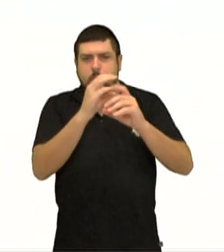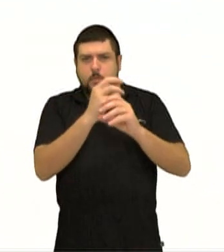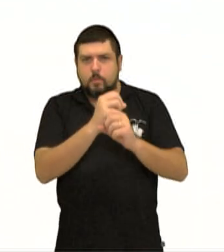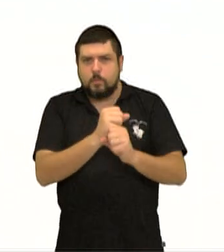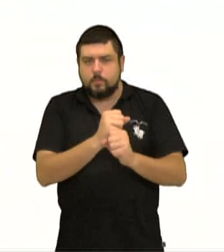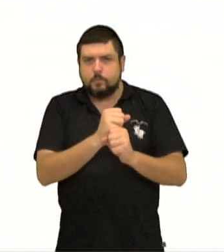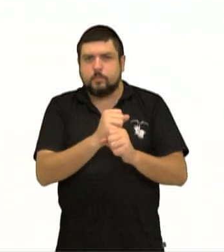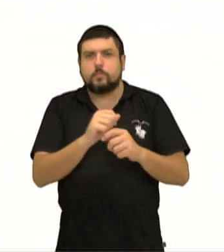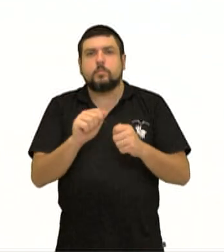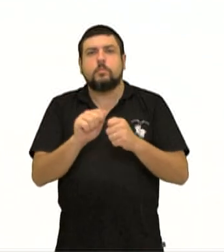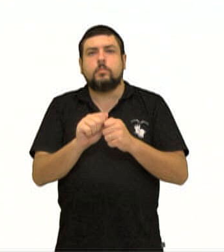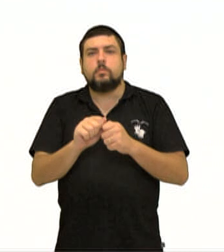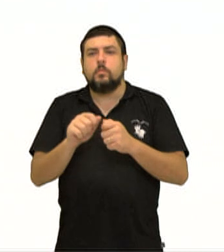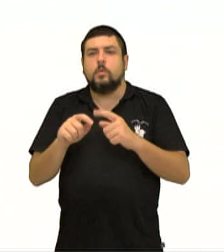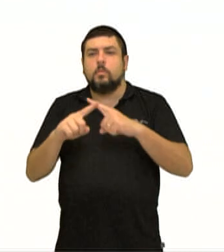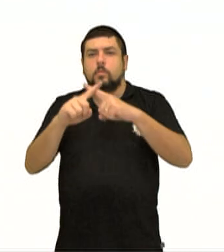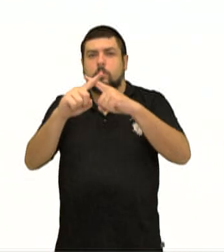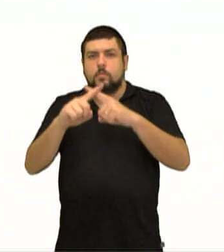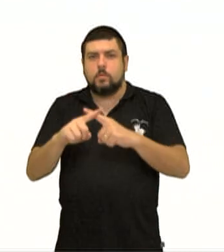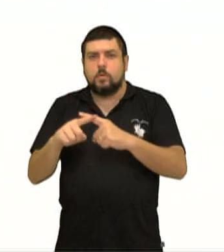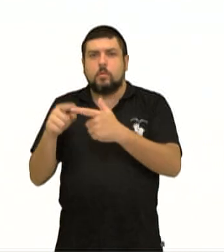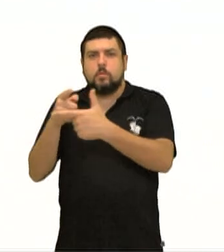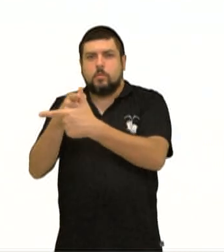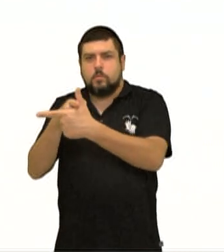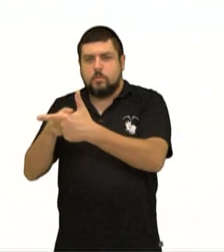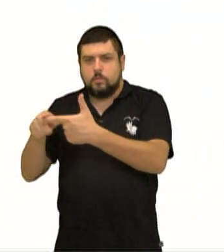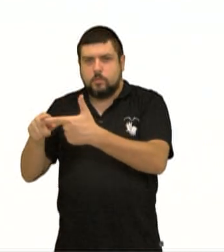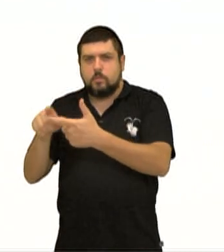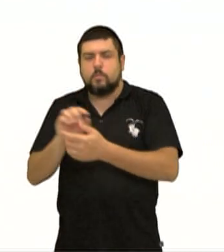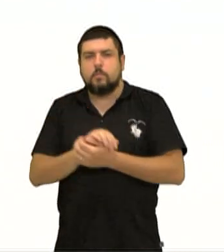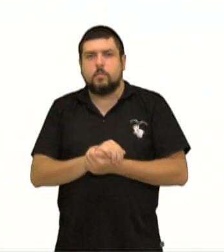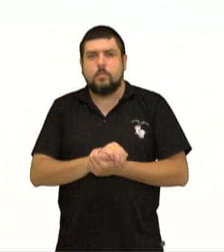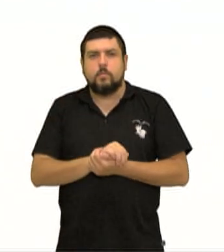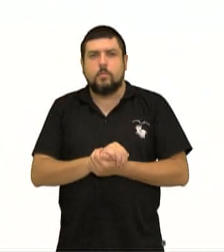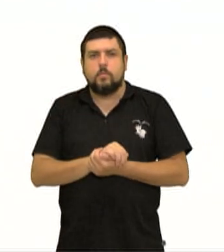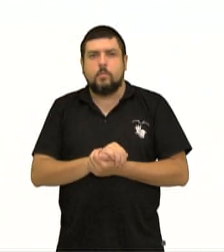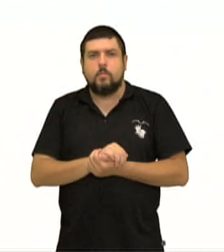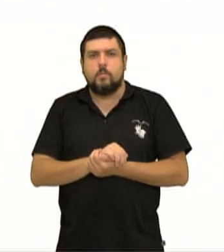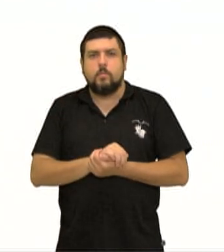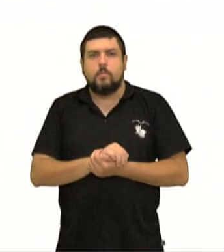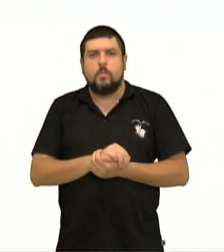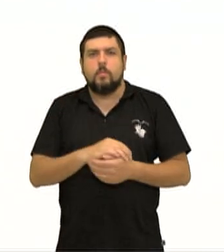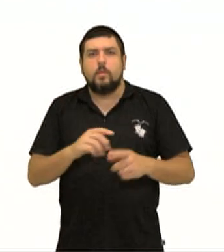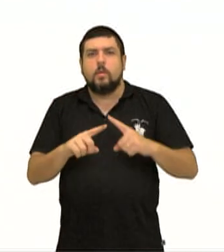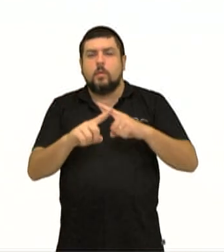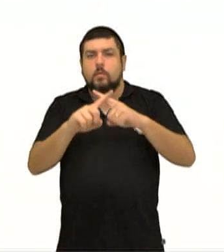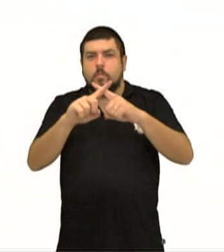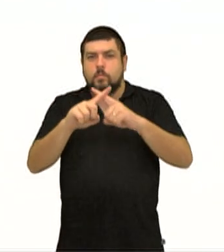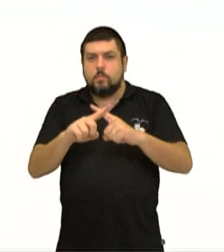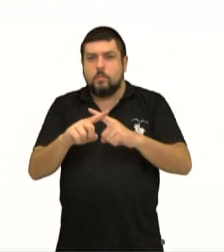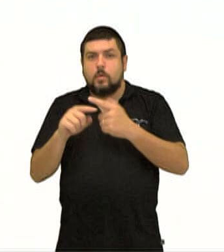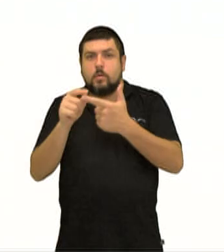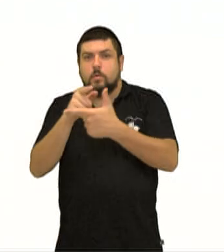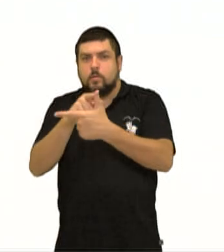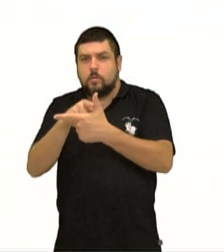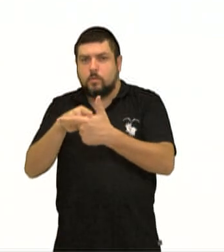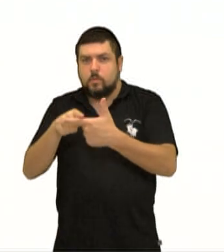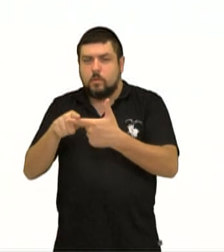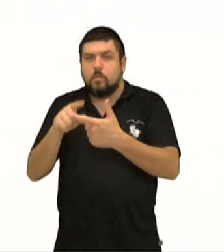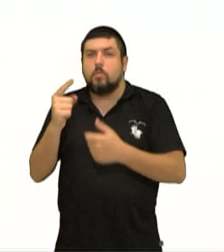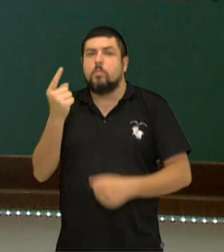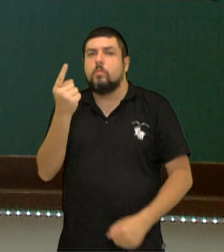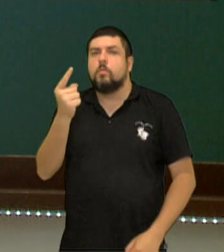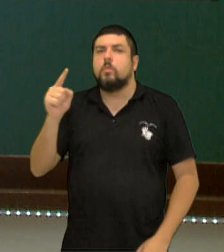a multiplicação e divisão. Depois que você resolveu multiplicação e divisão, você vai resolver, por